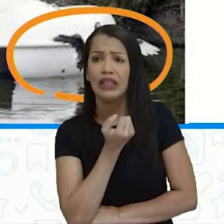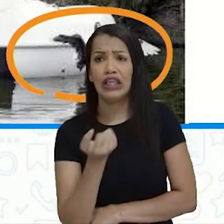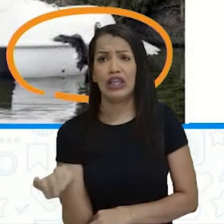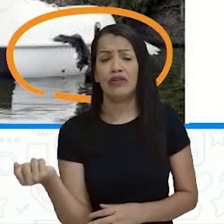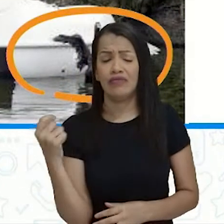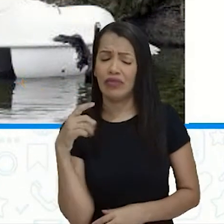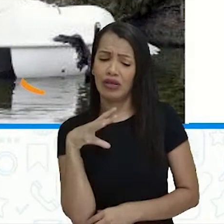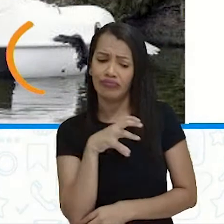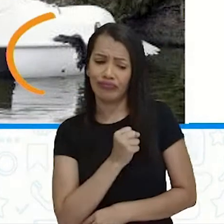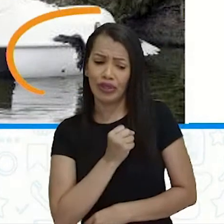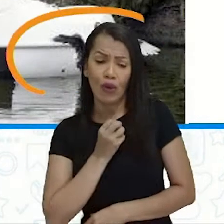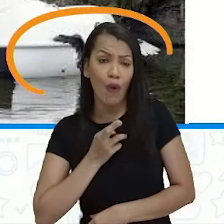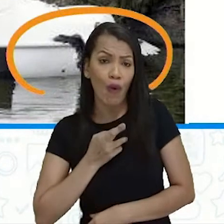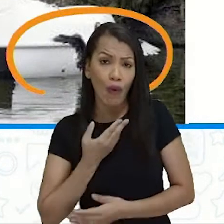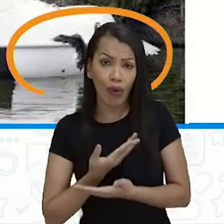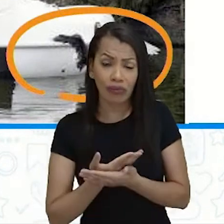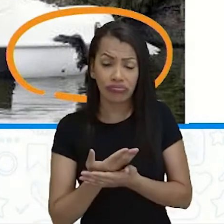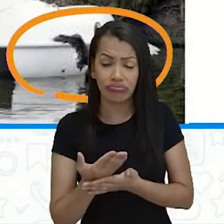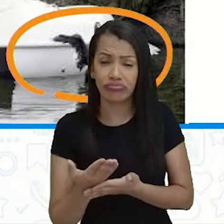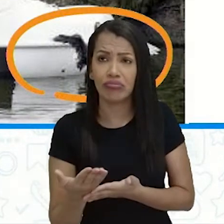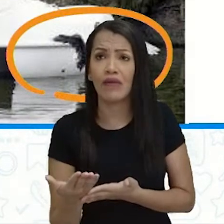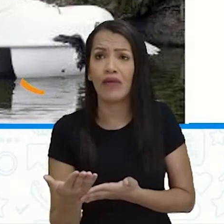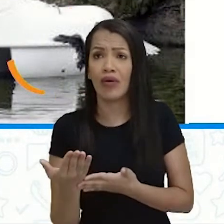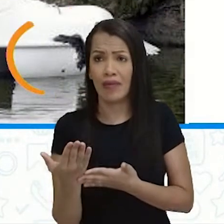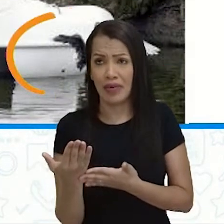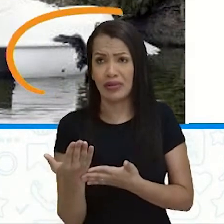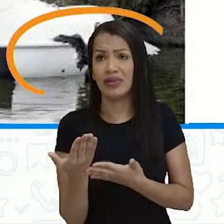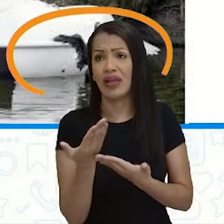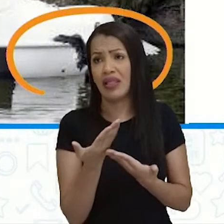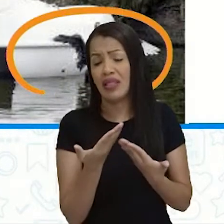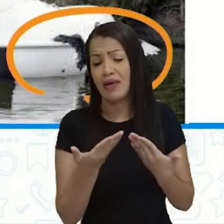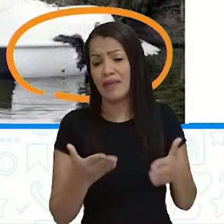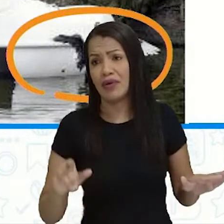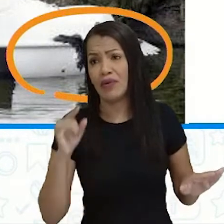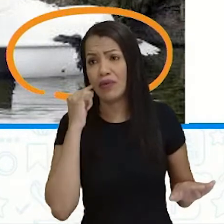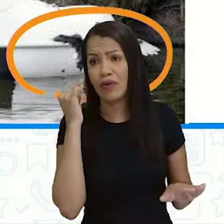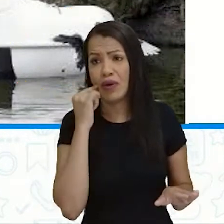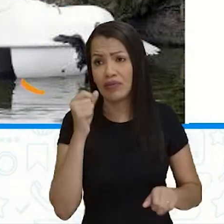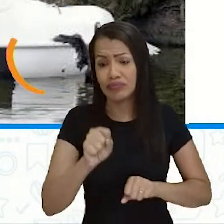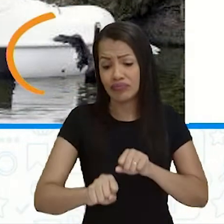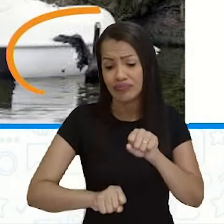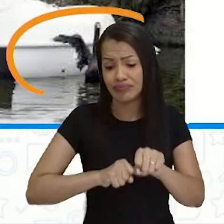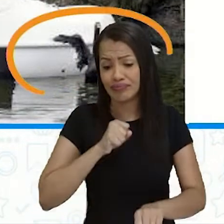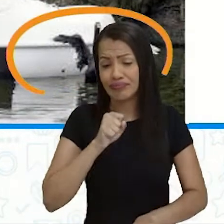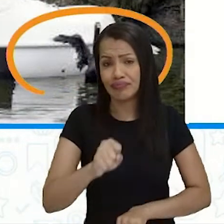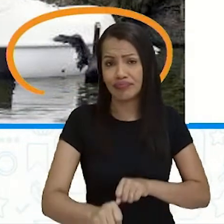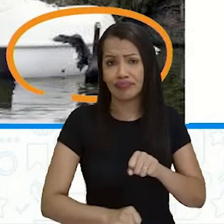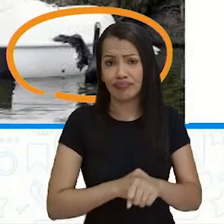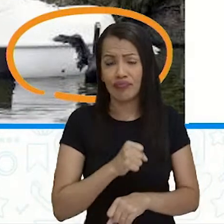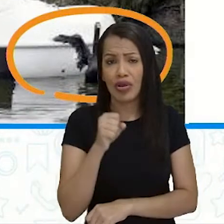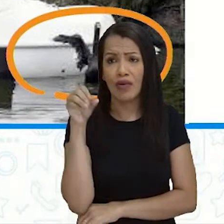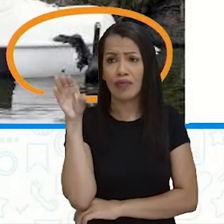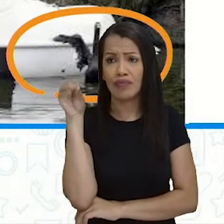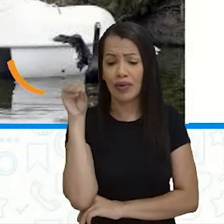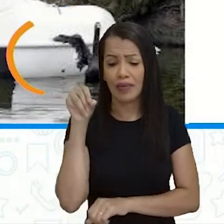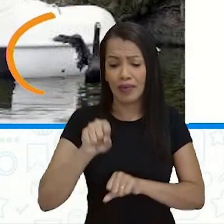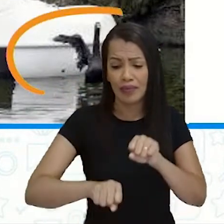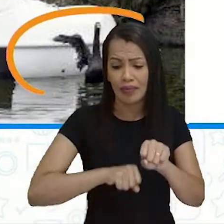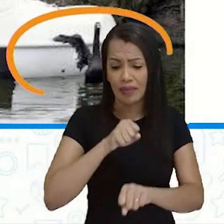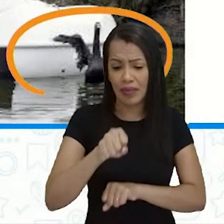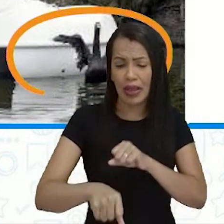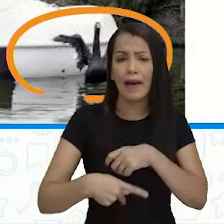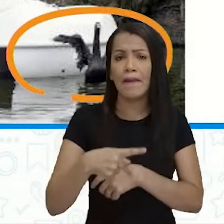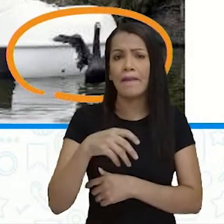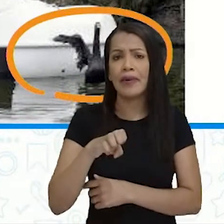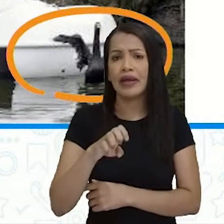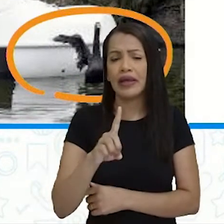carne e osso durante o inverno. Em 2006, ela se recusou a deixar a companhia de barco em forma